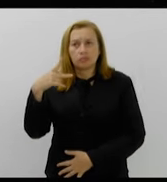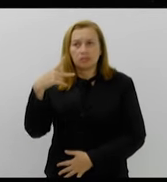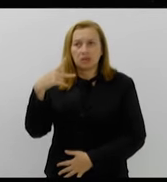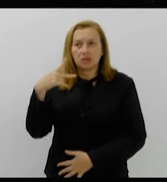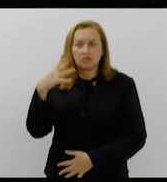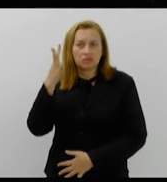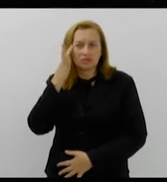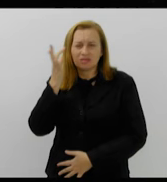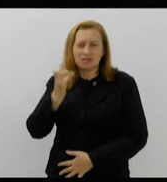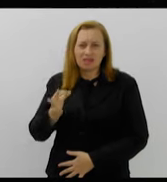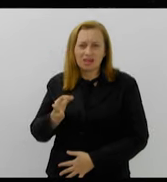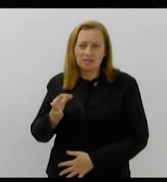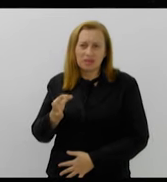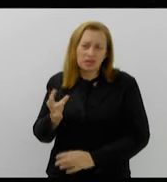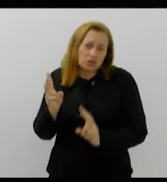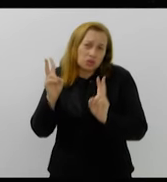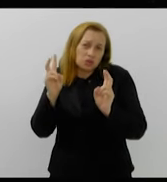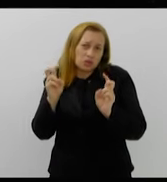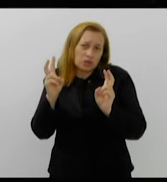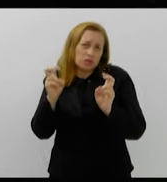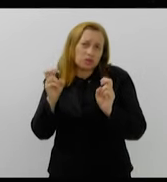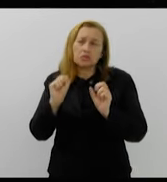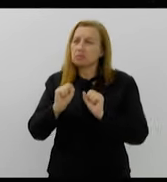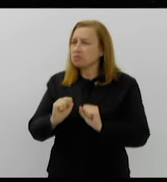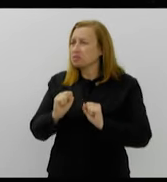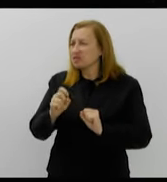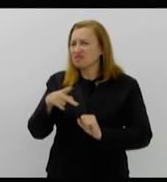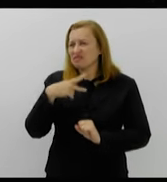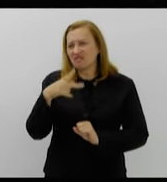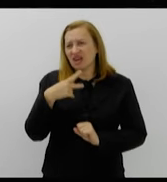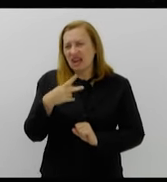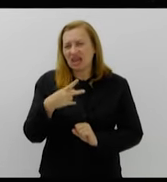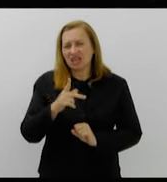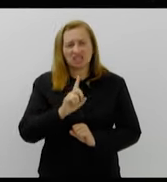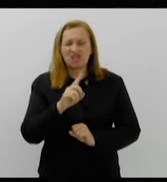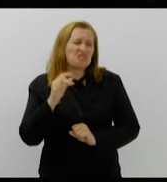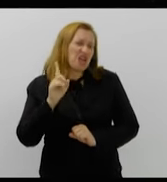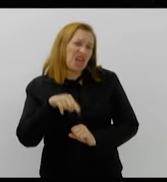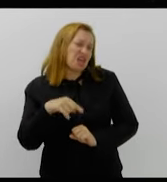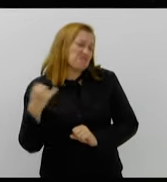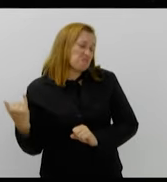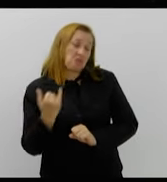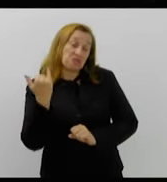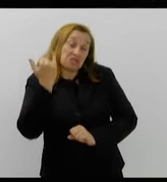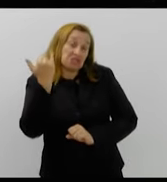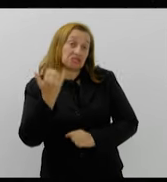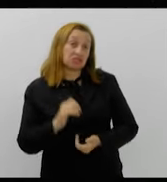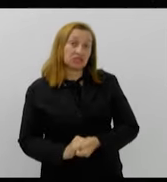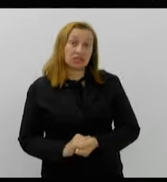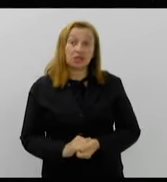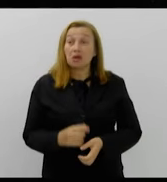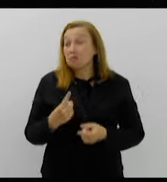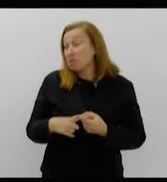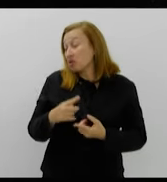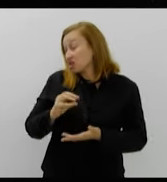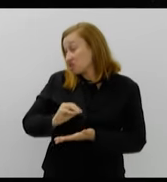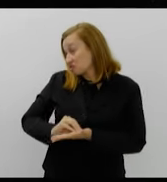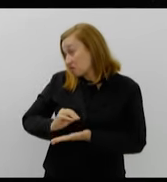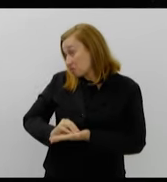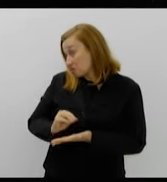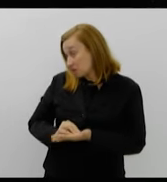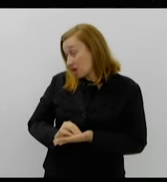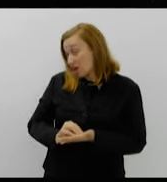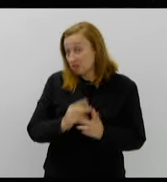desavisado pode dizer assim isso não tem grandes importâncias porque se faltar dinheiro no